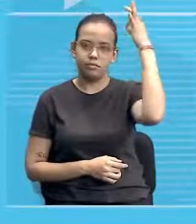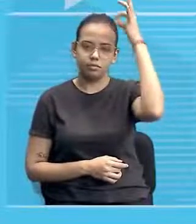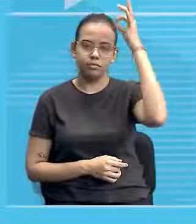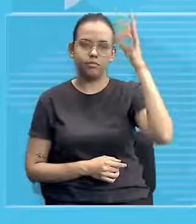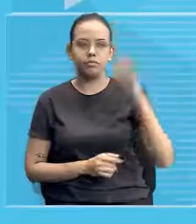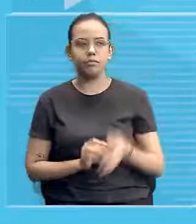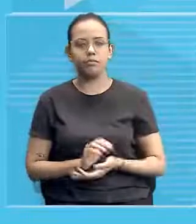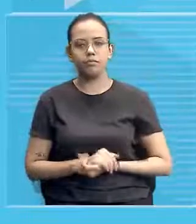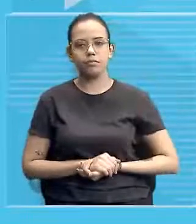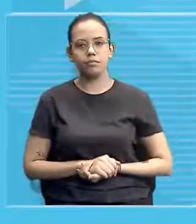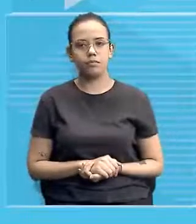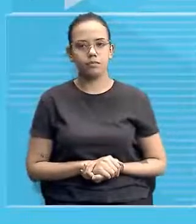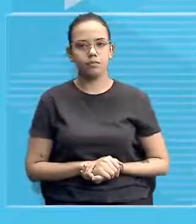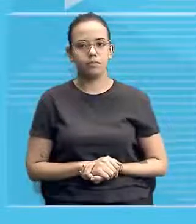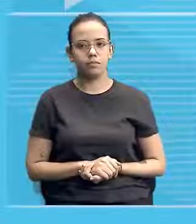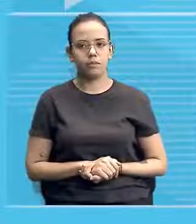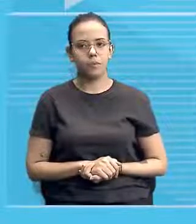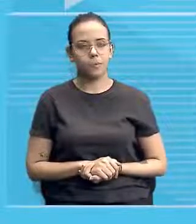As santas,